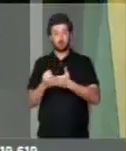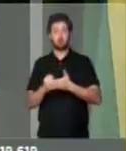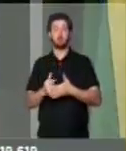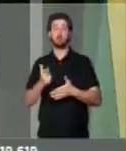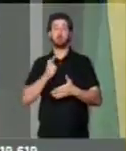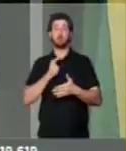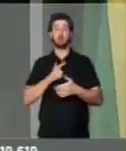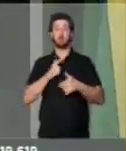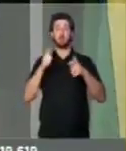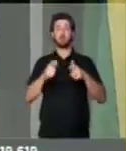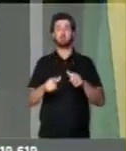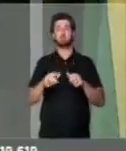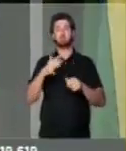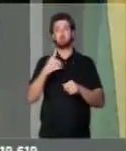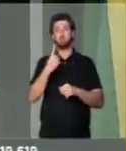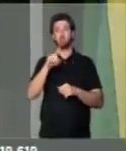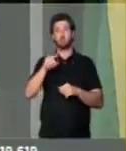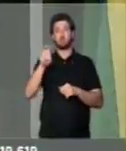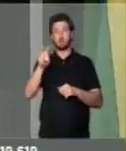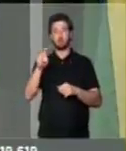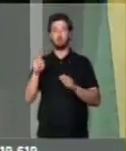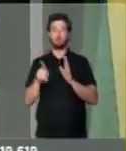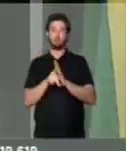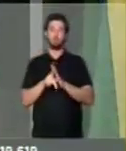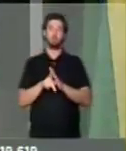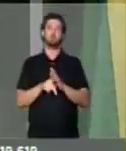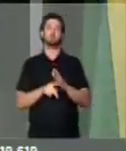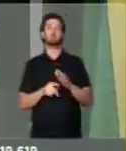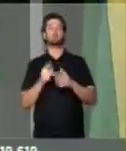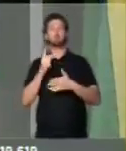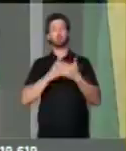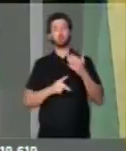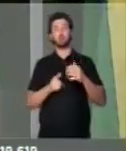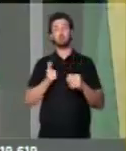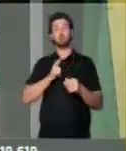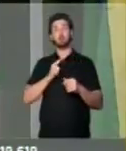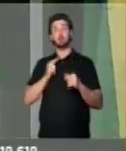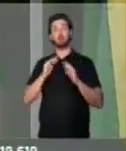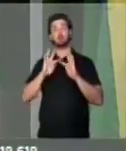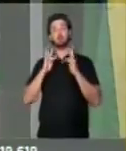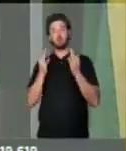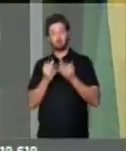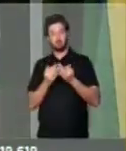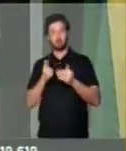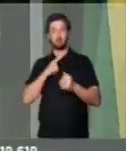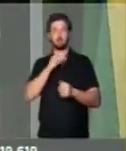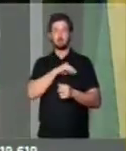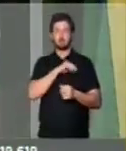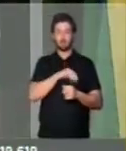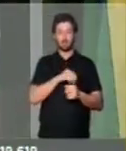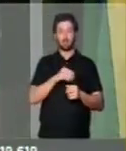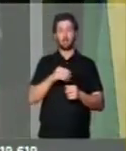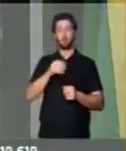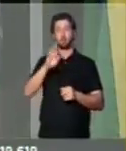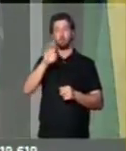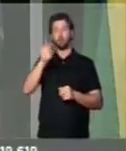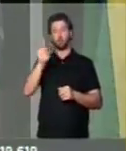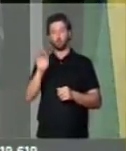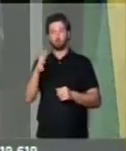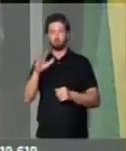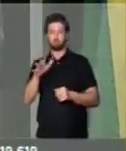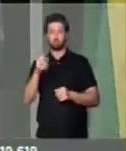de unidades da faixa 1,5 do programa, contemplando famílias com renda mensal bruta limitada